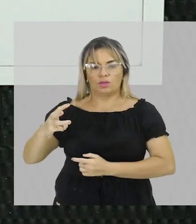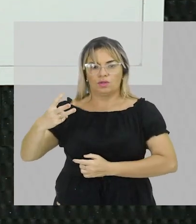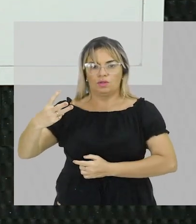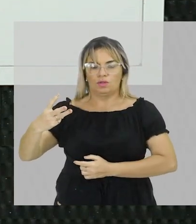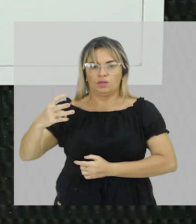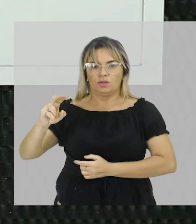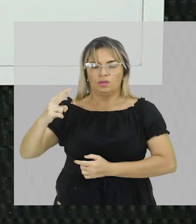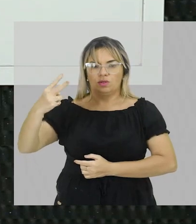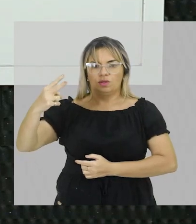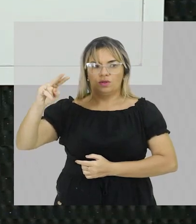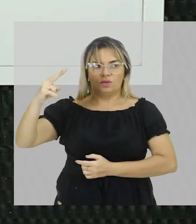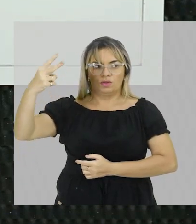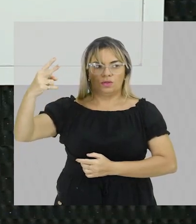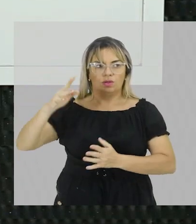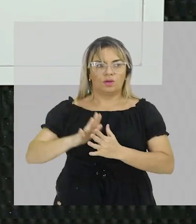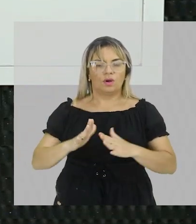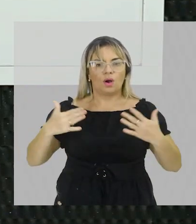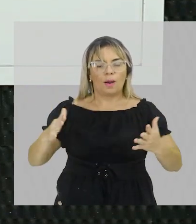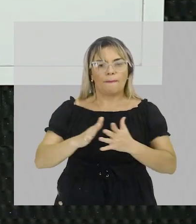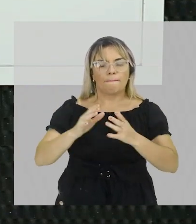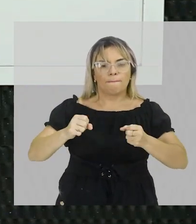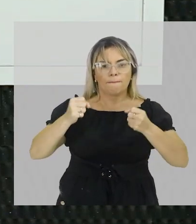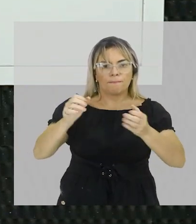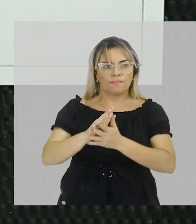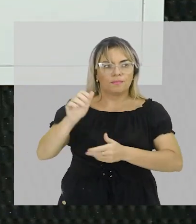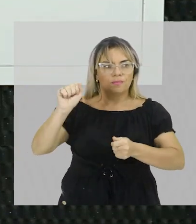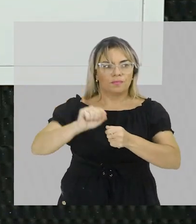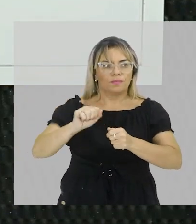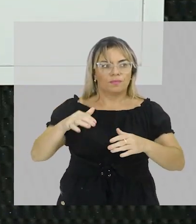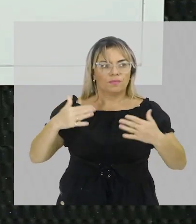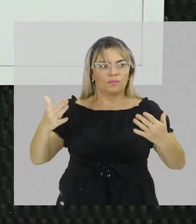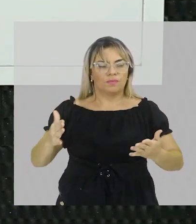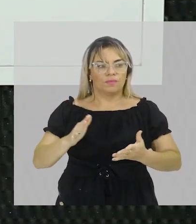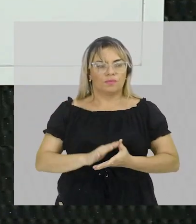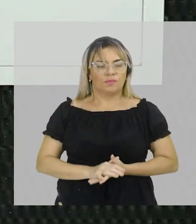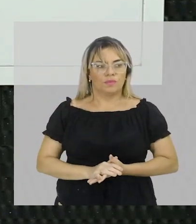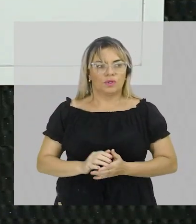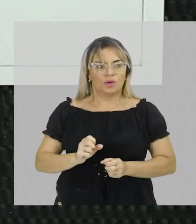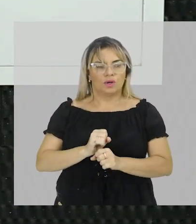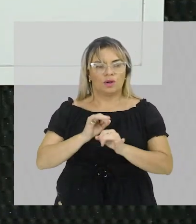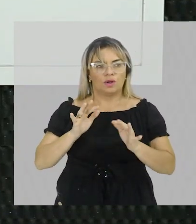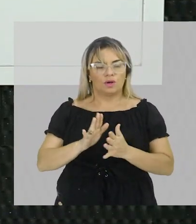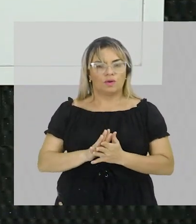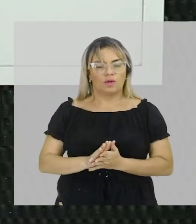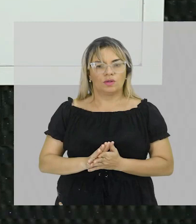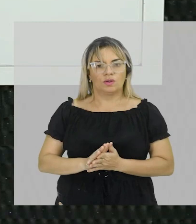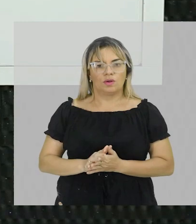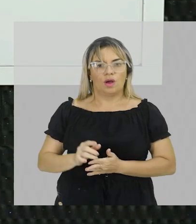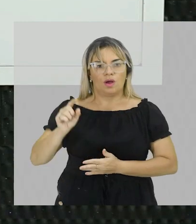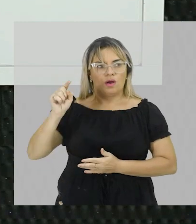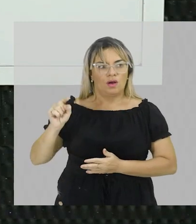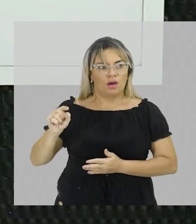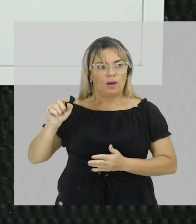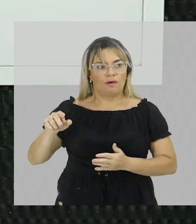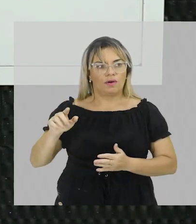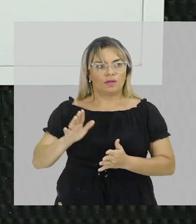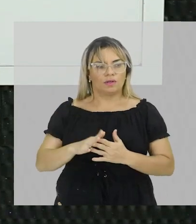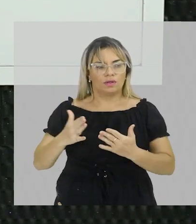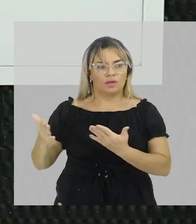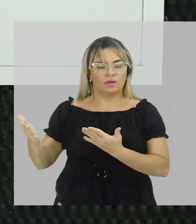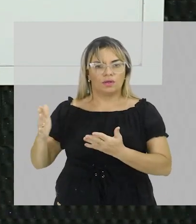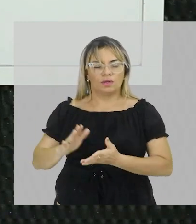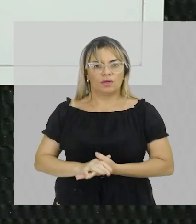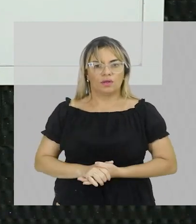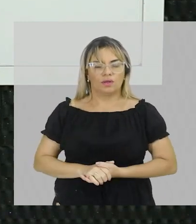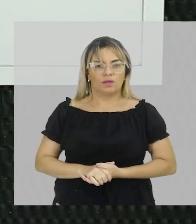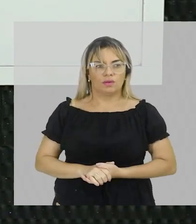Certo? O que eu posso fazer? Colocar esse 35 ao quadrado em evidência, né? Fazer uma fatoração. Então você vai ter, nesse caso,